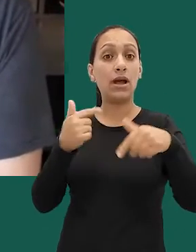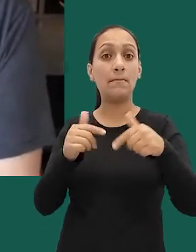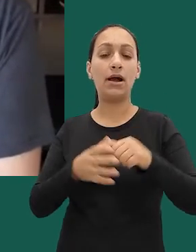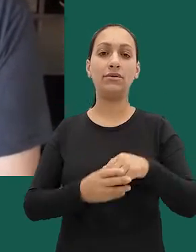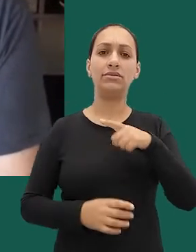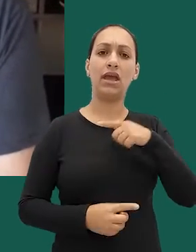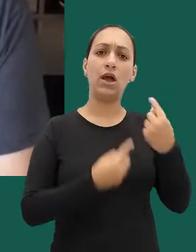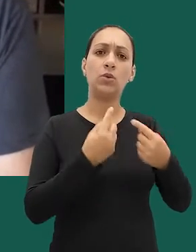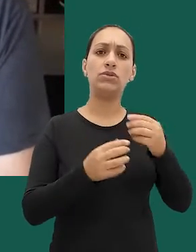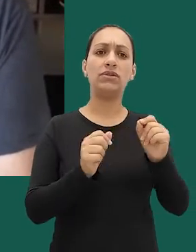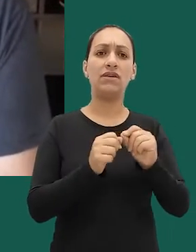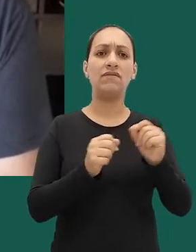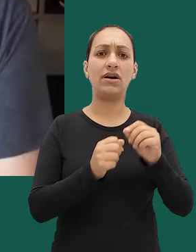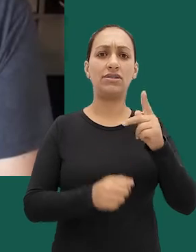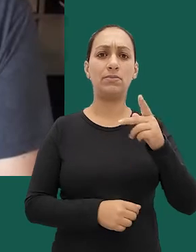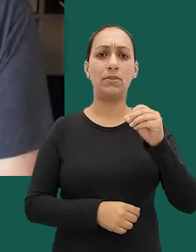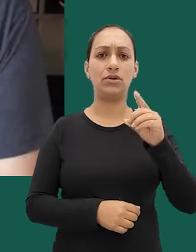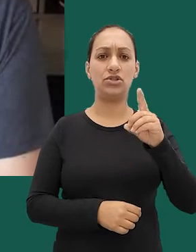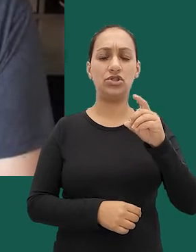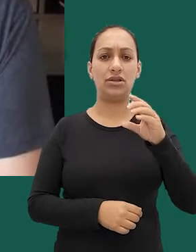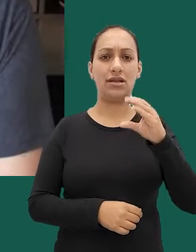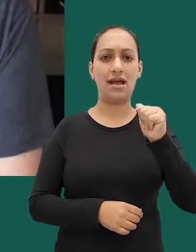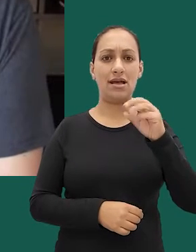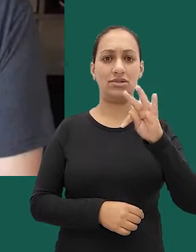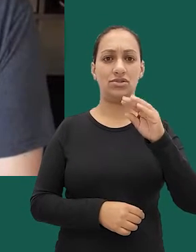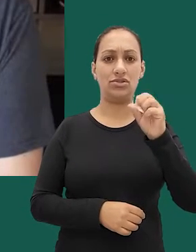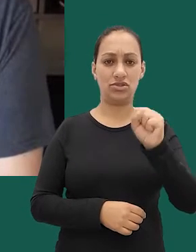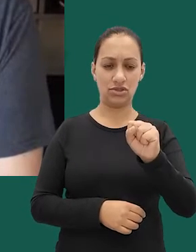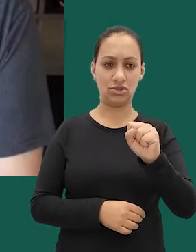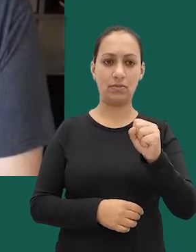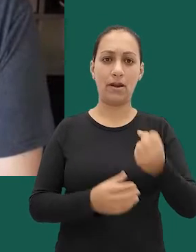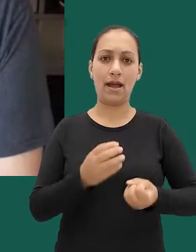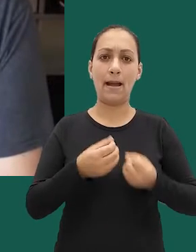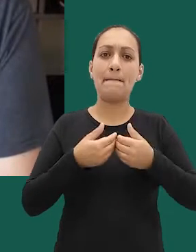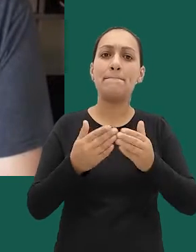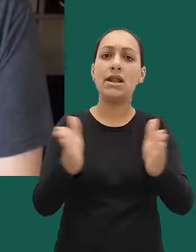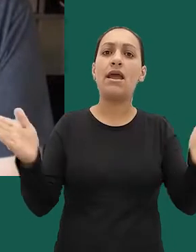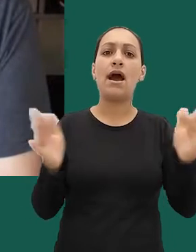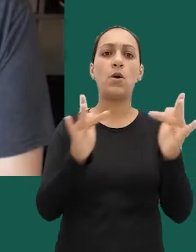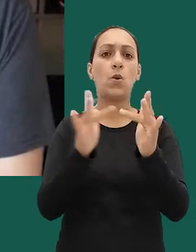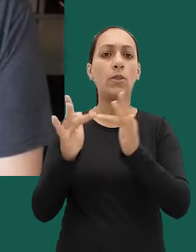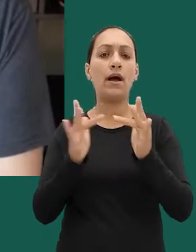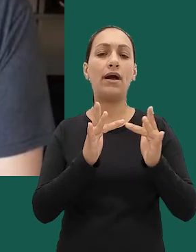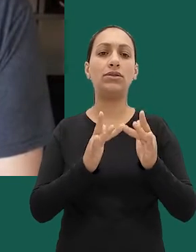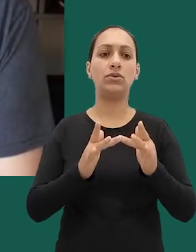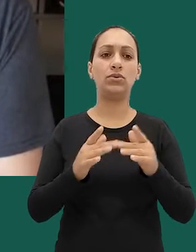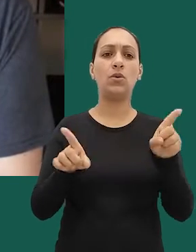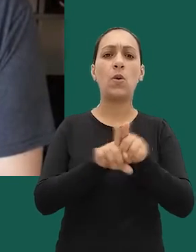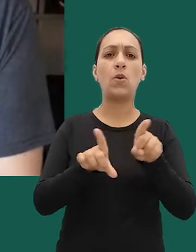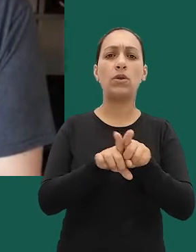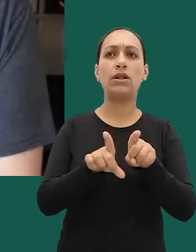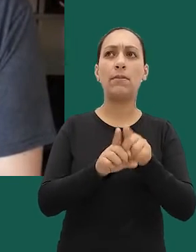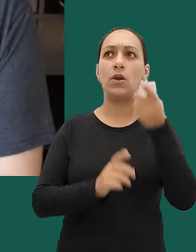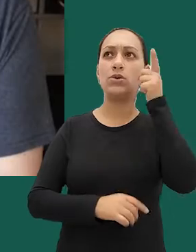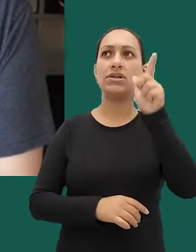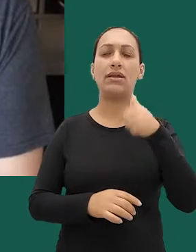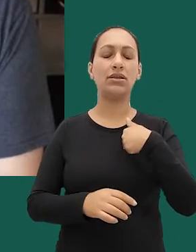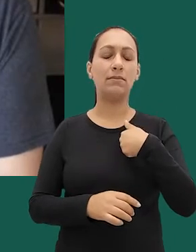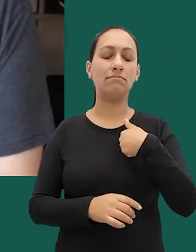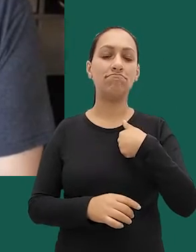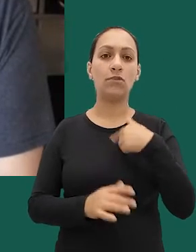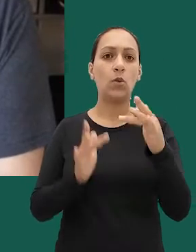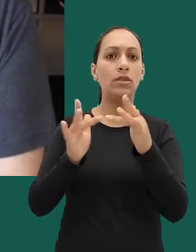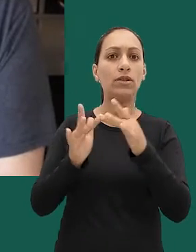faz podcast para ampliar o network, então consegue entrar em contato com pessoas que de outra maneira não faria sentido